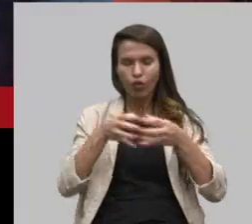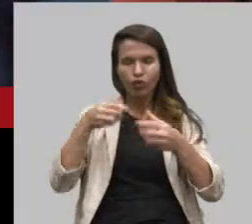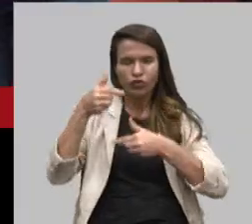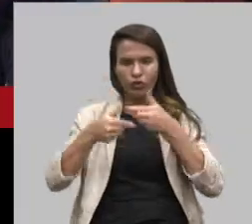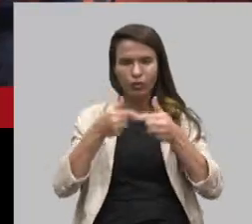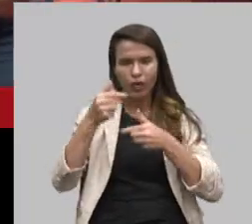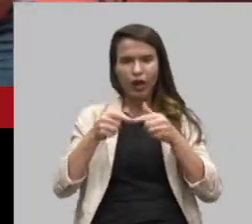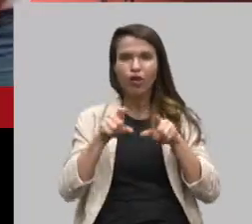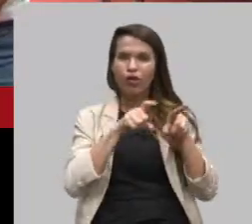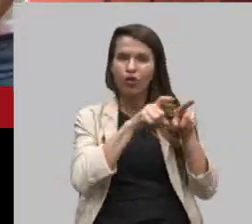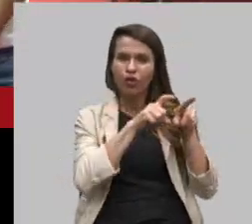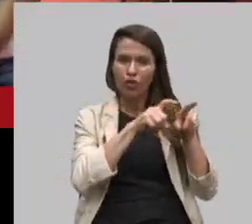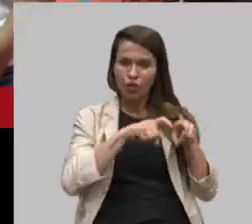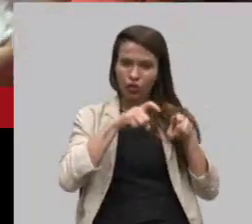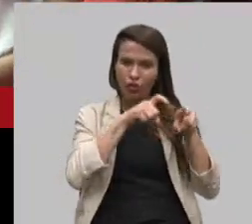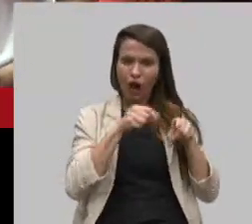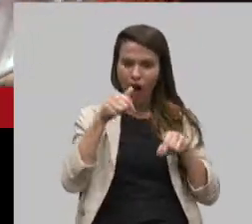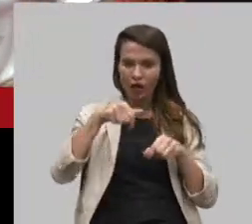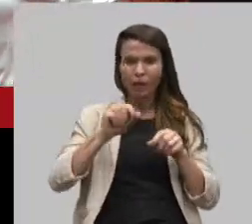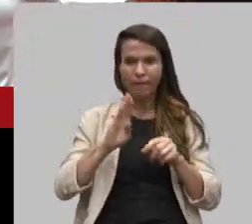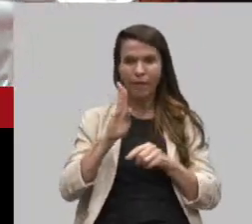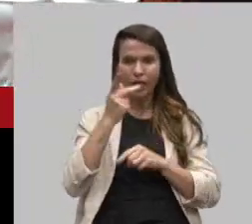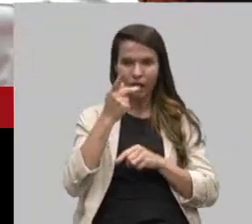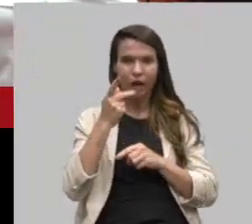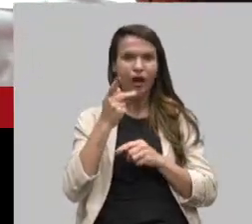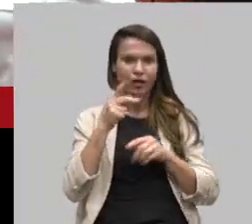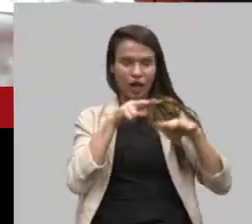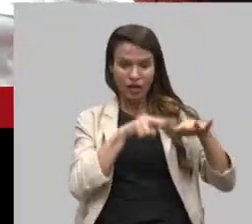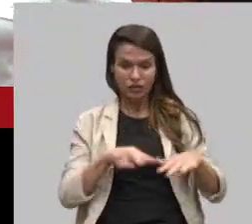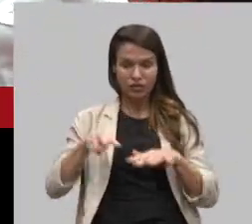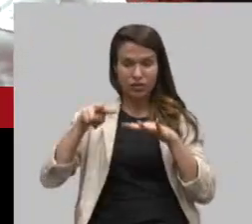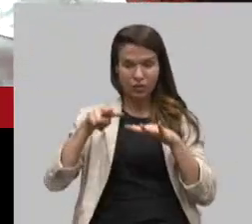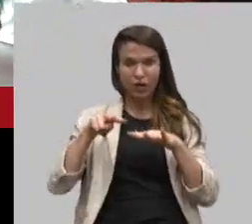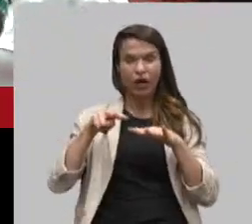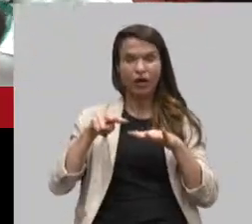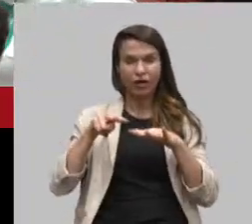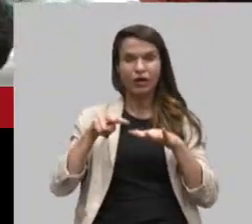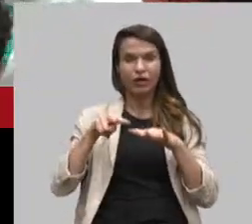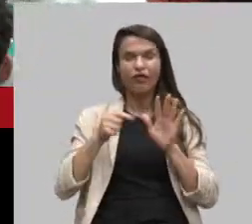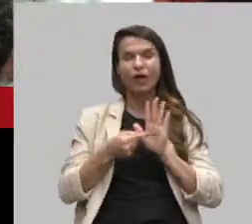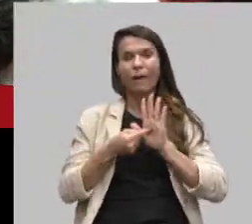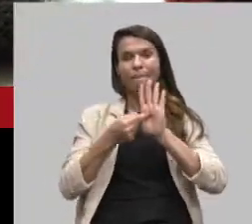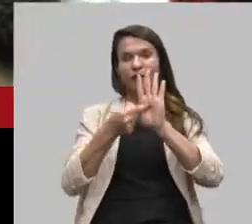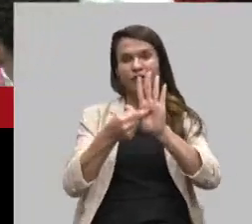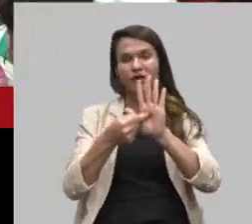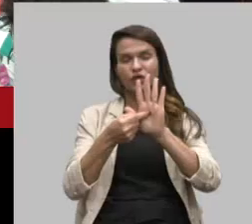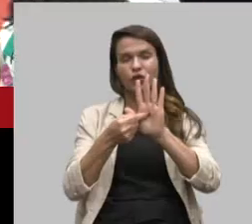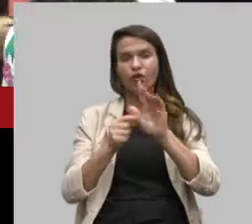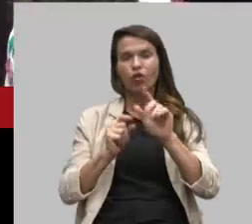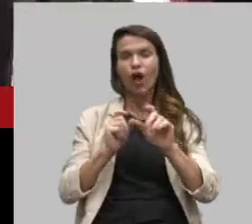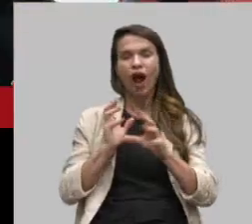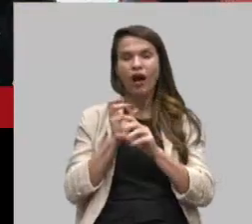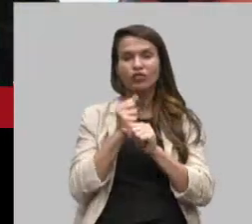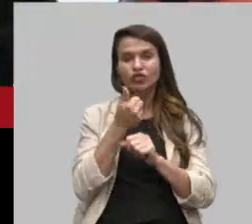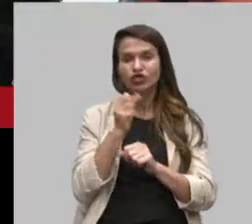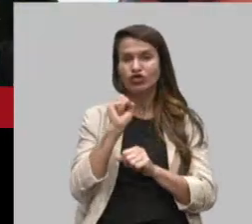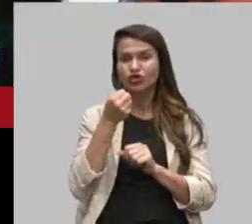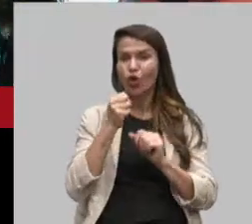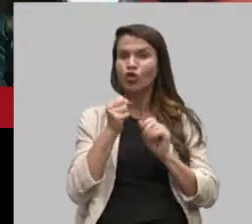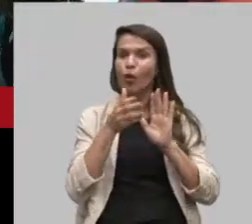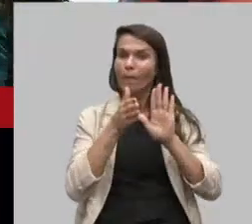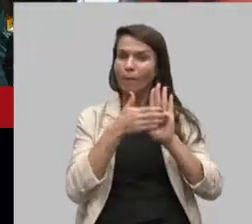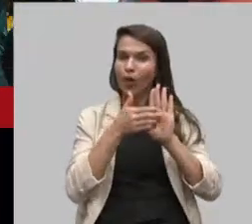quanto aqui em Belo Horizonte durante essa semana foram apresentadas 18 propostas que